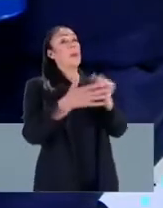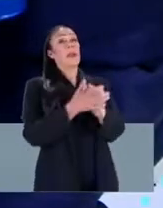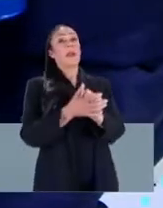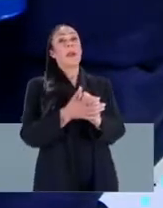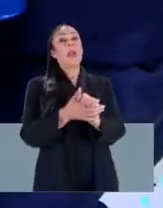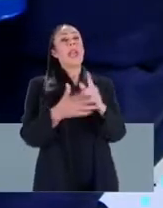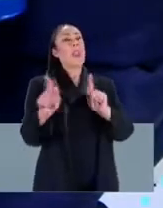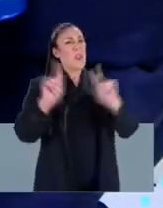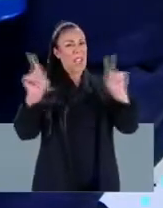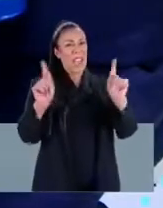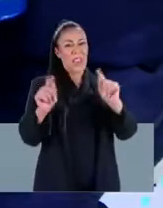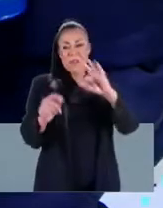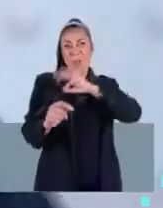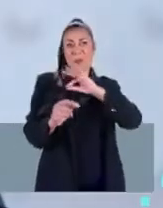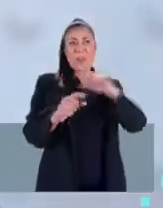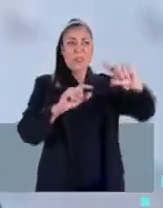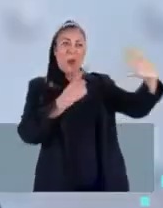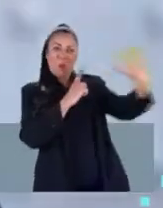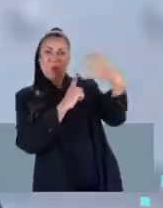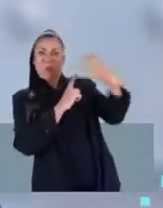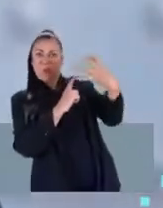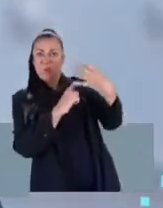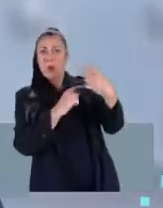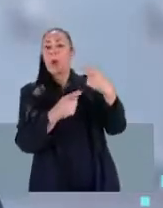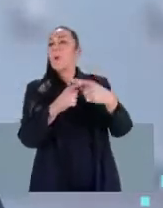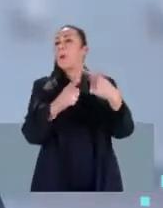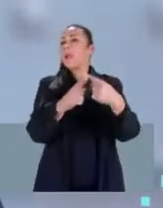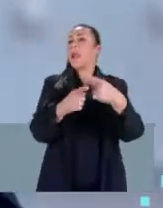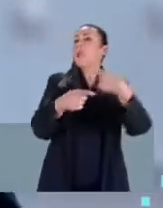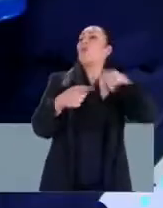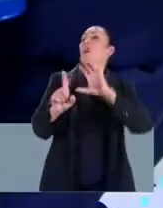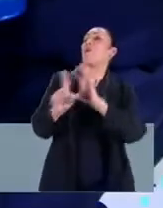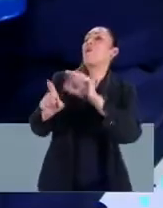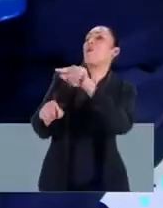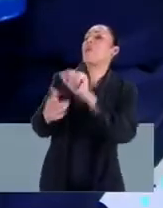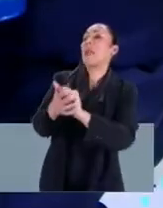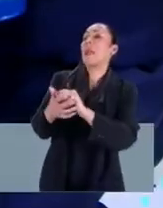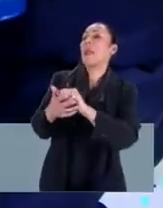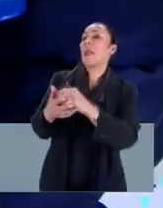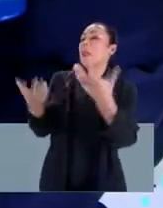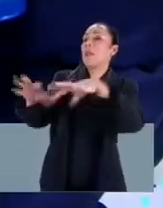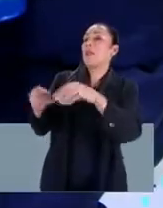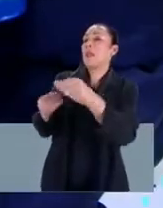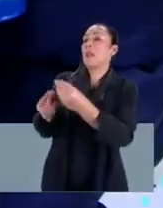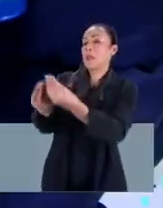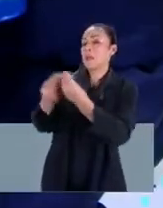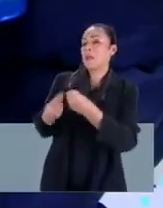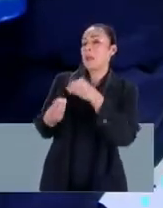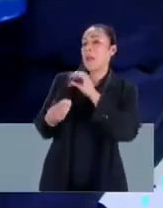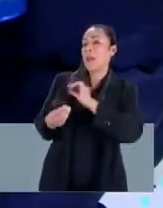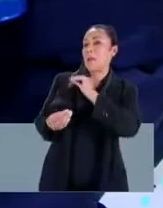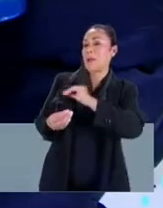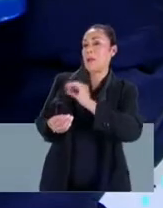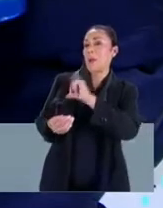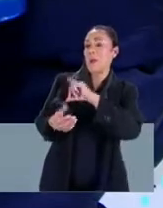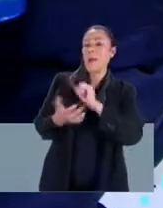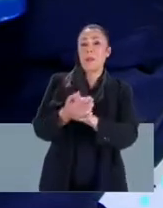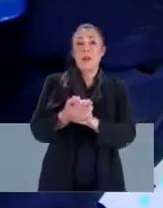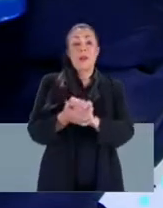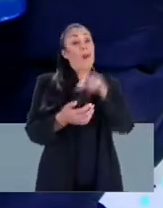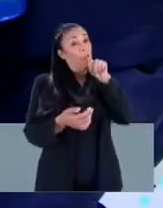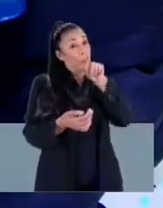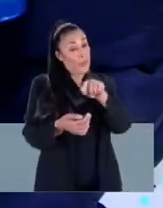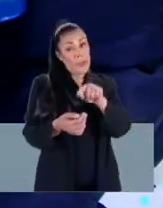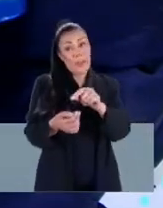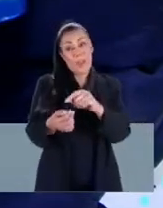polícia vem para cima de mim. Por que, que a polícia não foi para cima de você que negou? Por que, que só vem para cima de mim? Ora, você vendo o teu emprego e eu vendo a